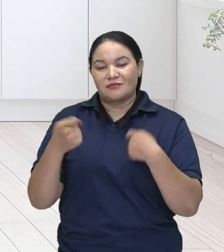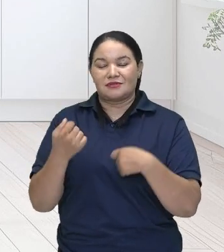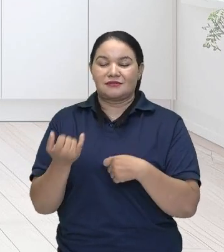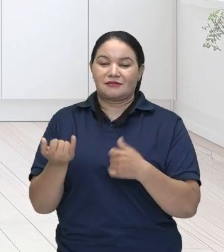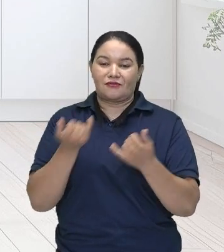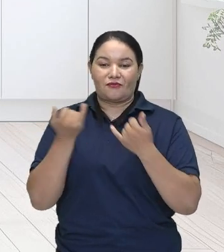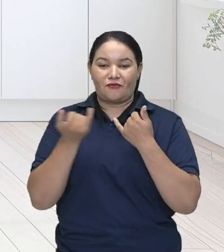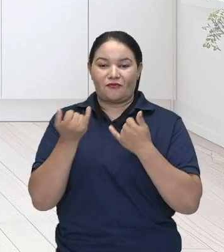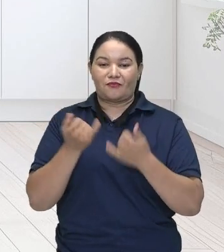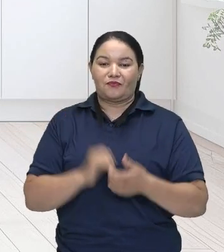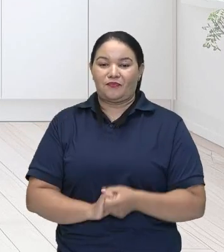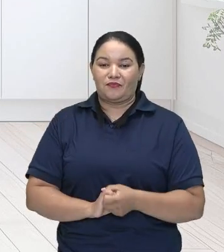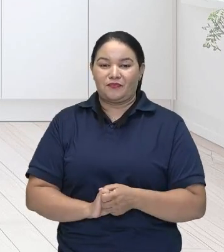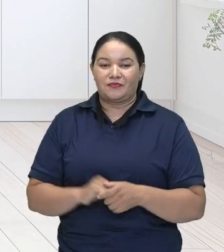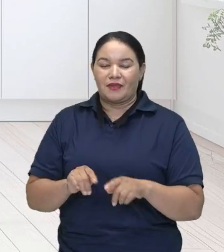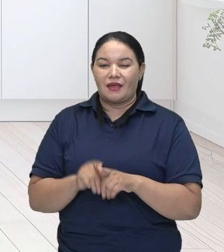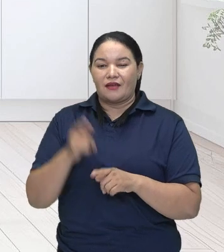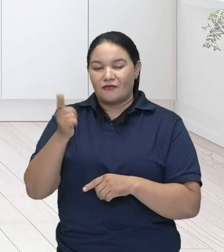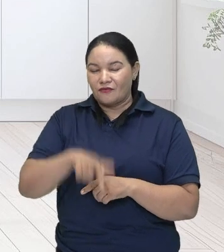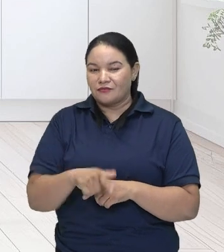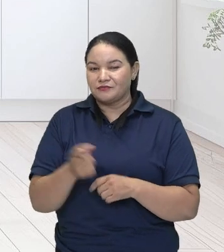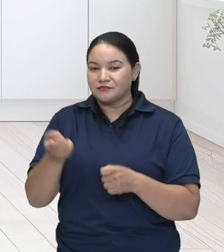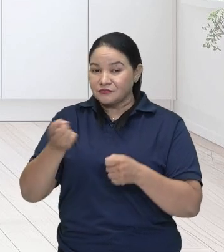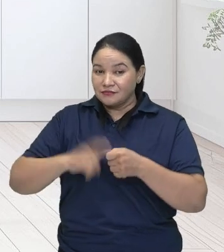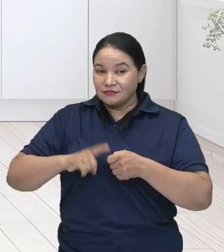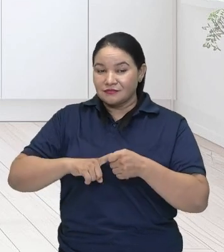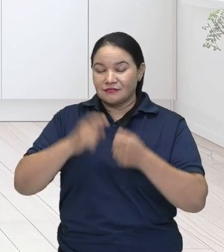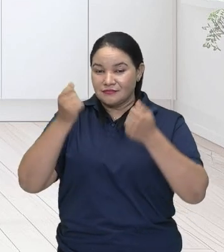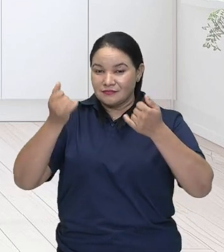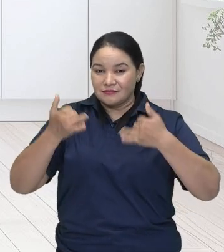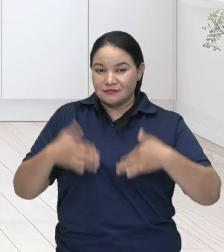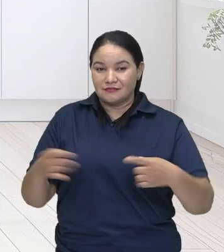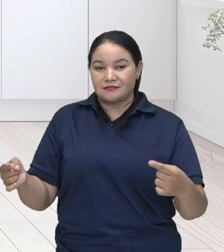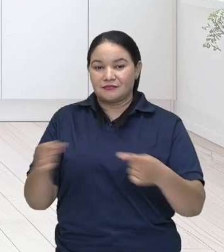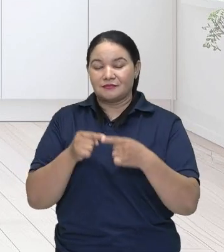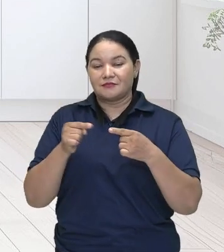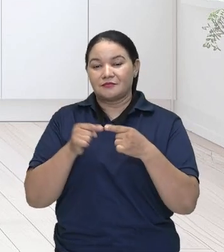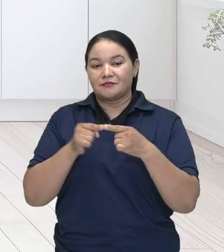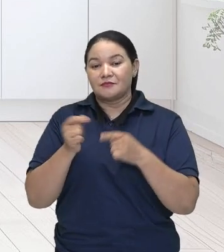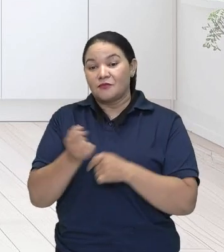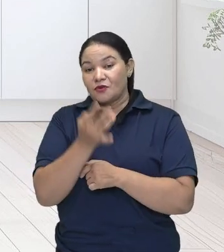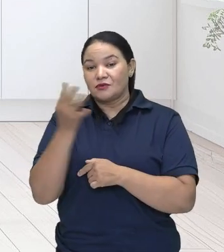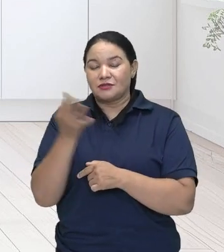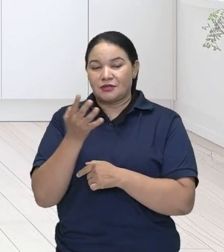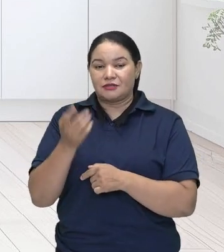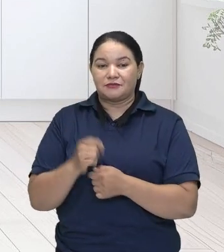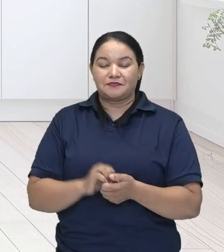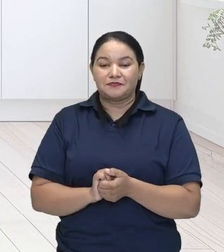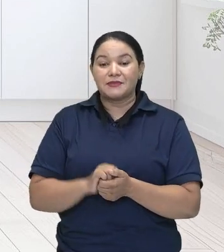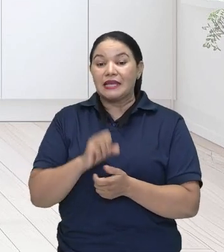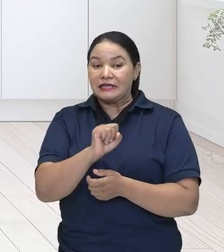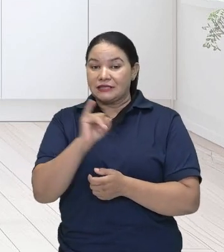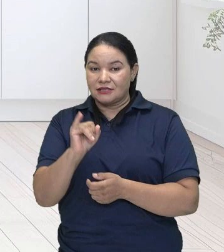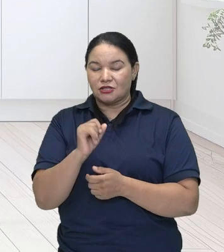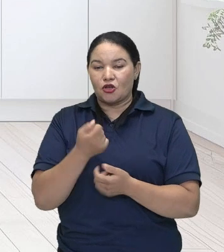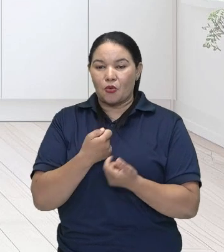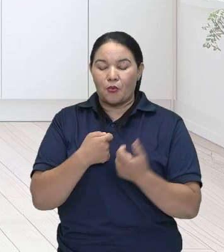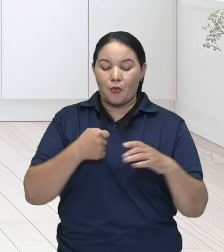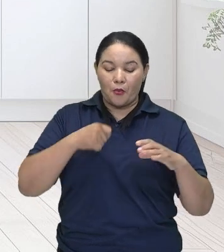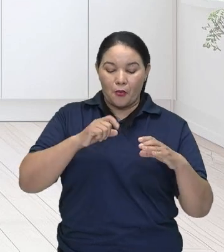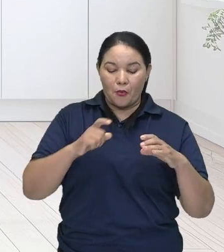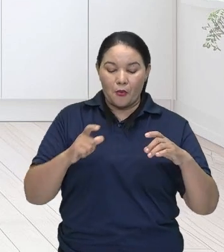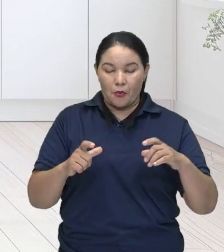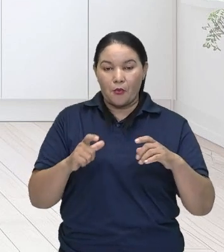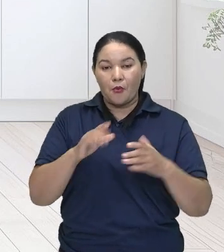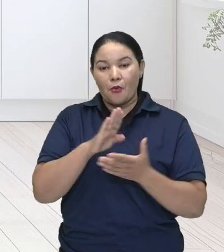Então, voltando aí à nossa explicação novamente, então, se eu vou fazer um bolo com 400